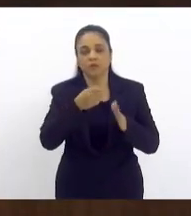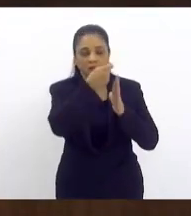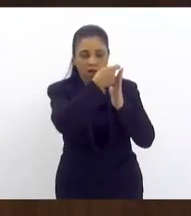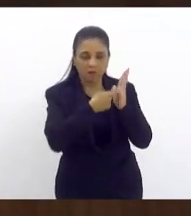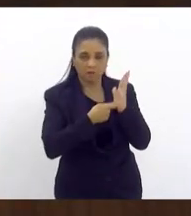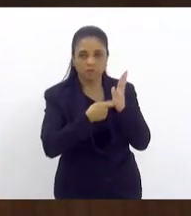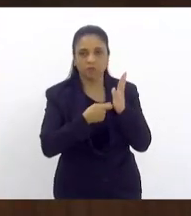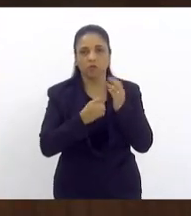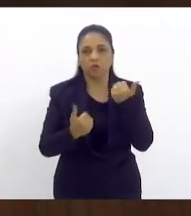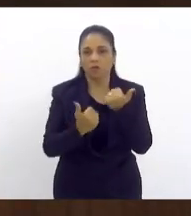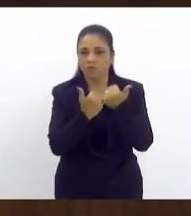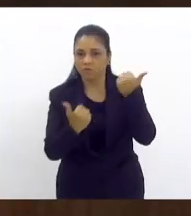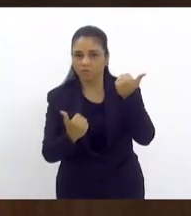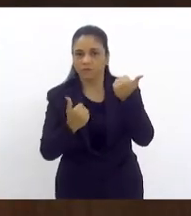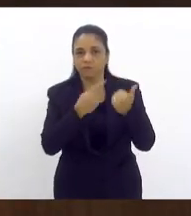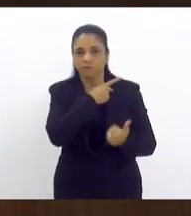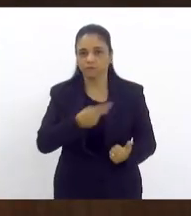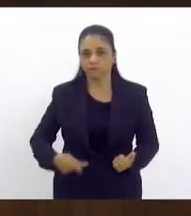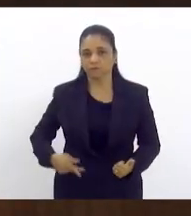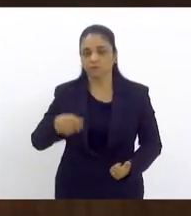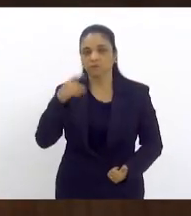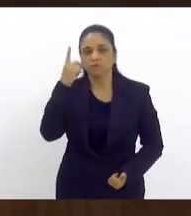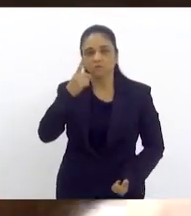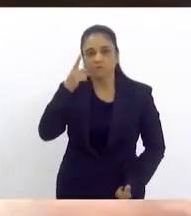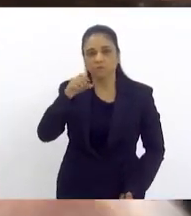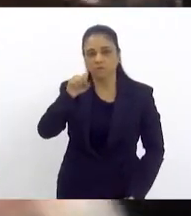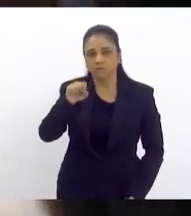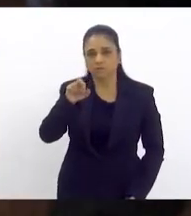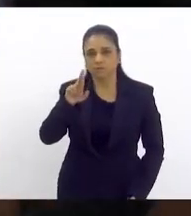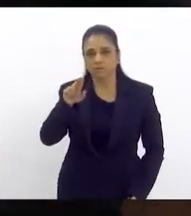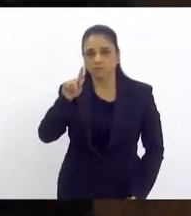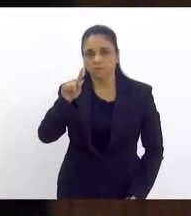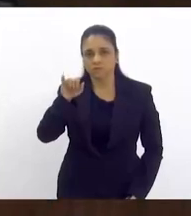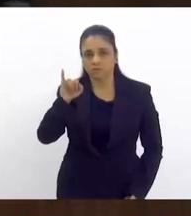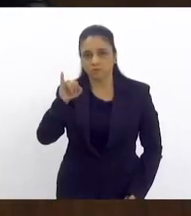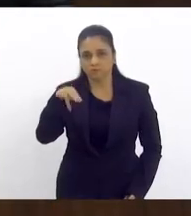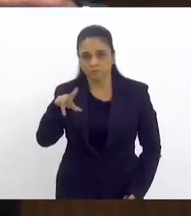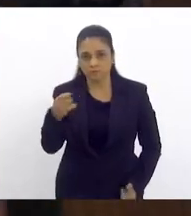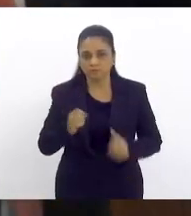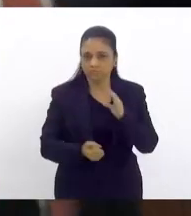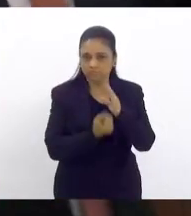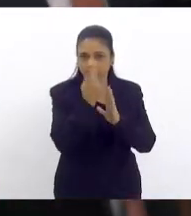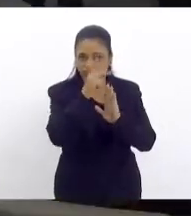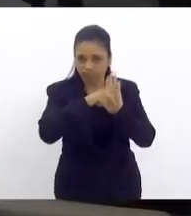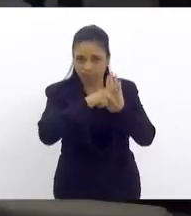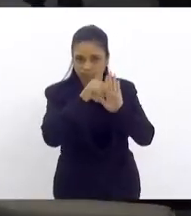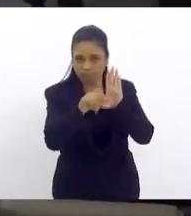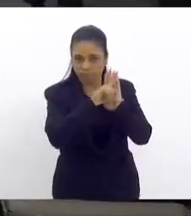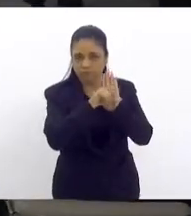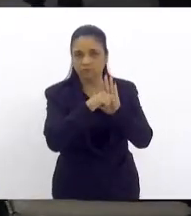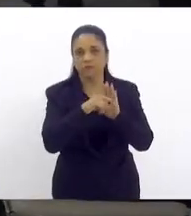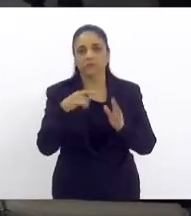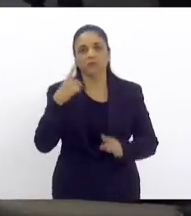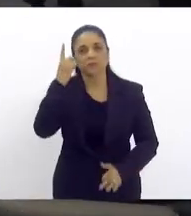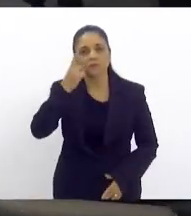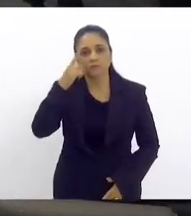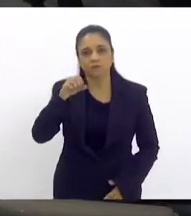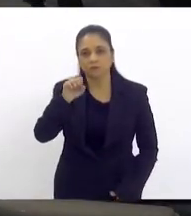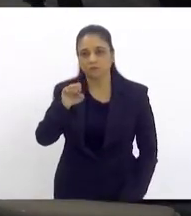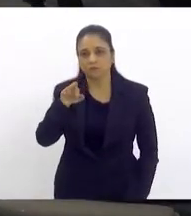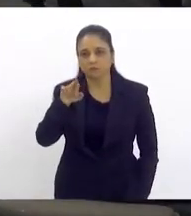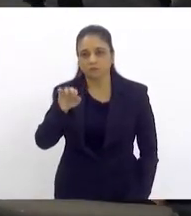vice-presidente da ccj Doutor Serginho que foi o relatório original da matéria Deputado Dr Serginho por